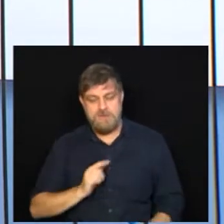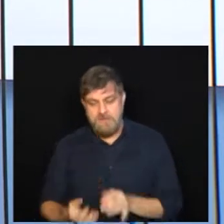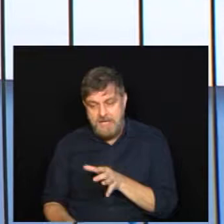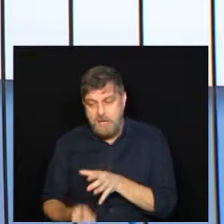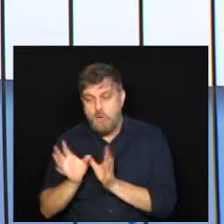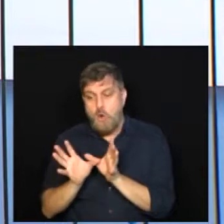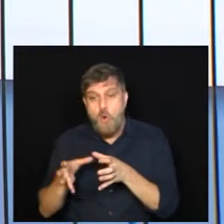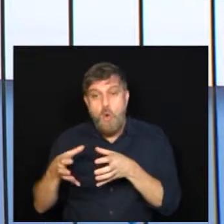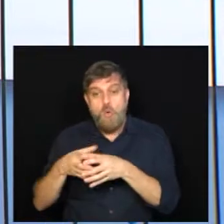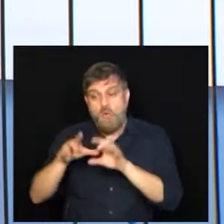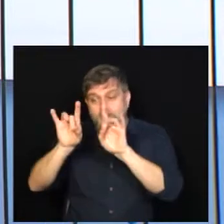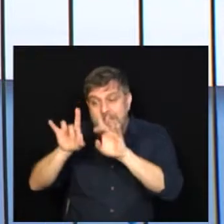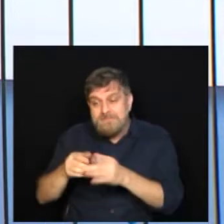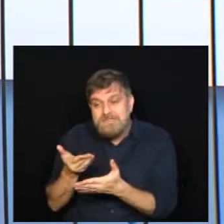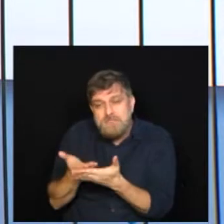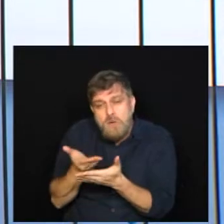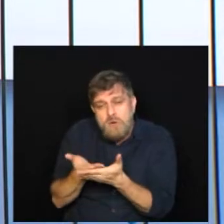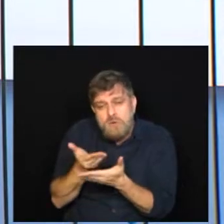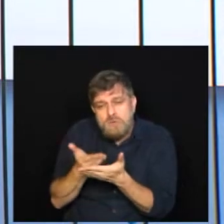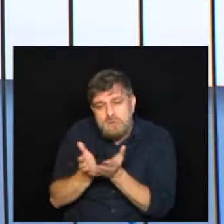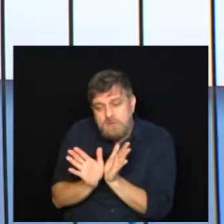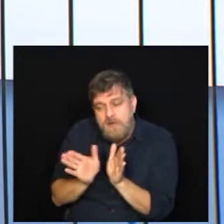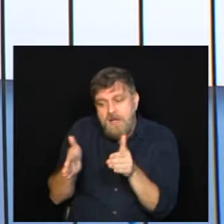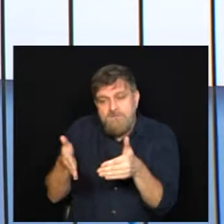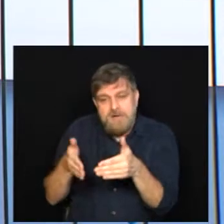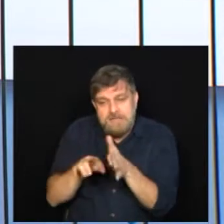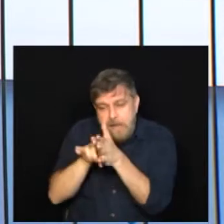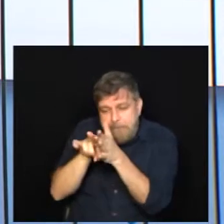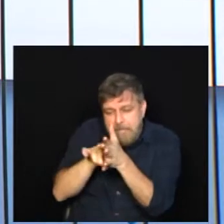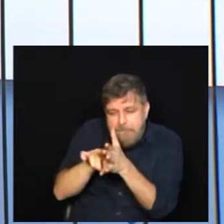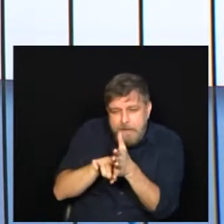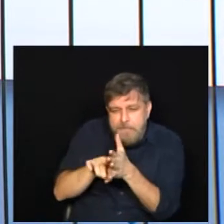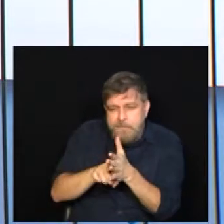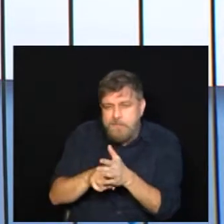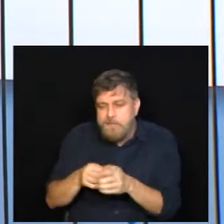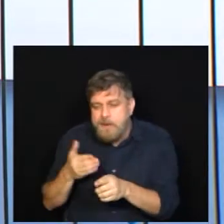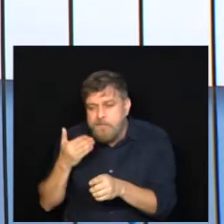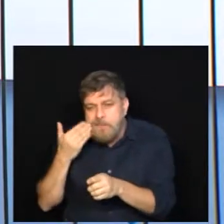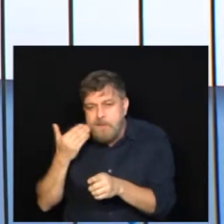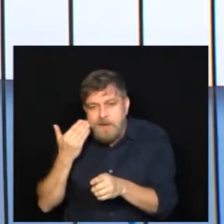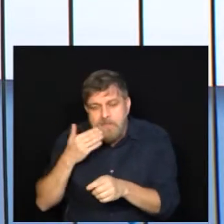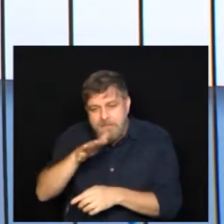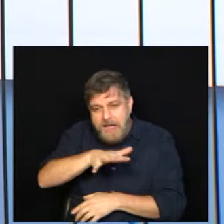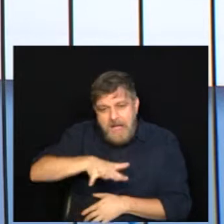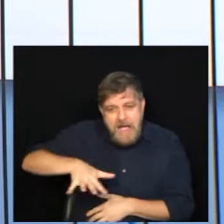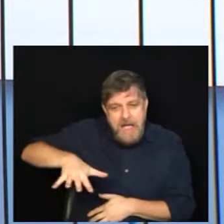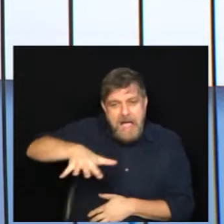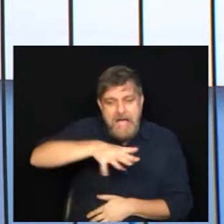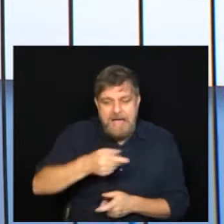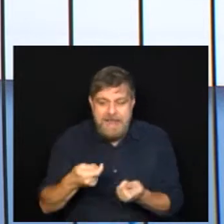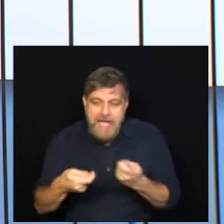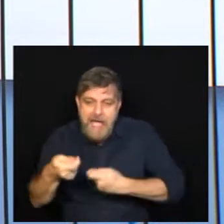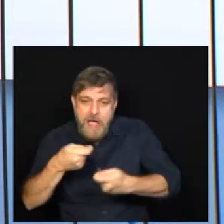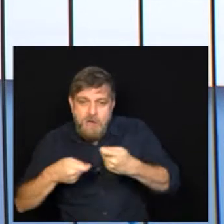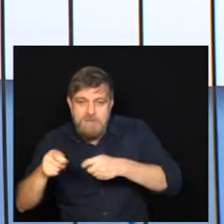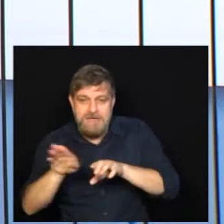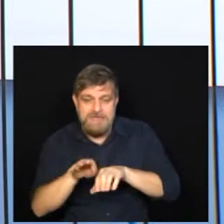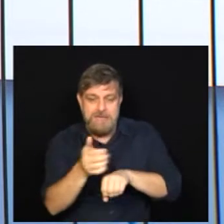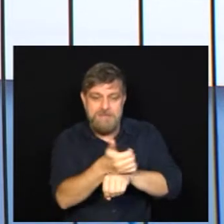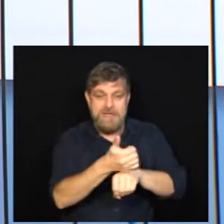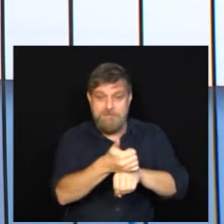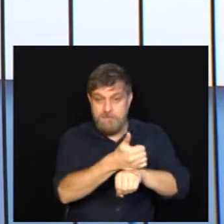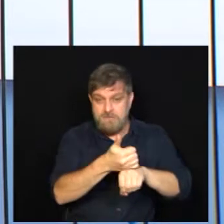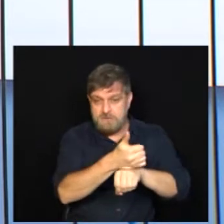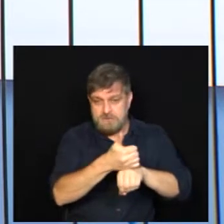instalada a Comissão Especial de Estudos, que vai fazer um levantamento de diferentes segmentos econômicos e